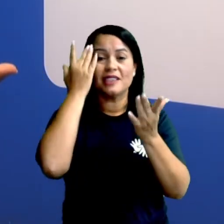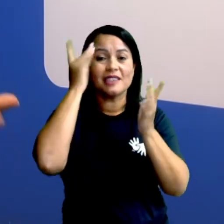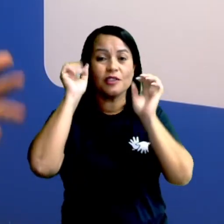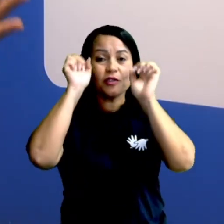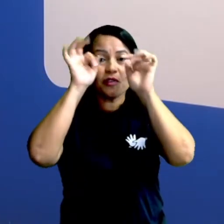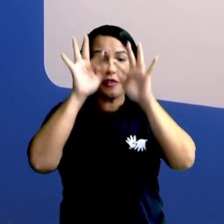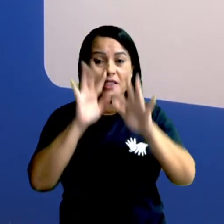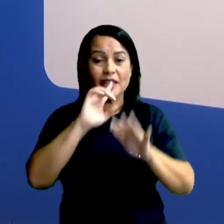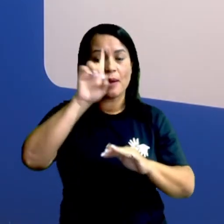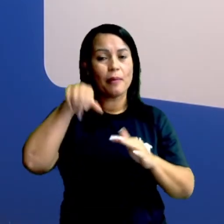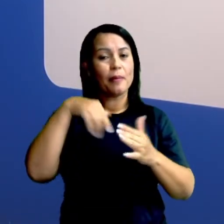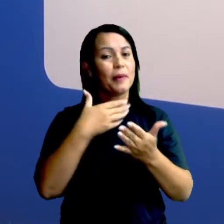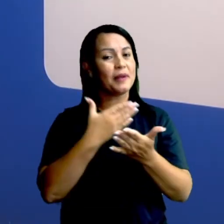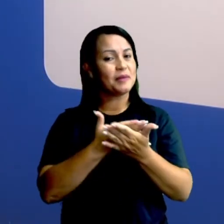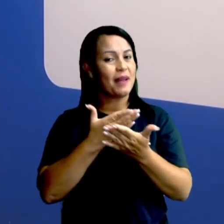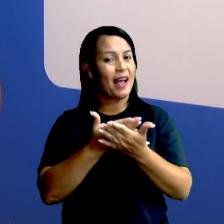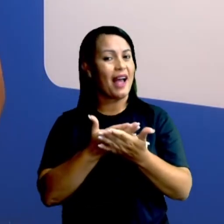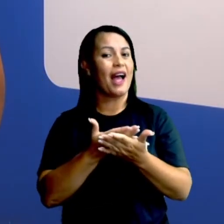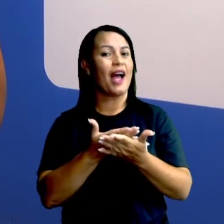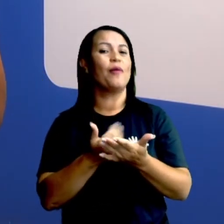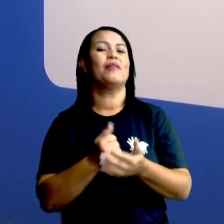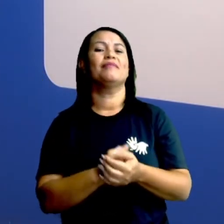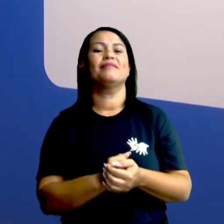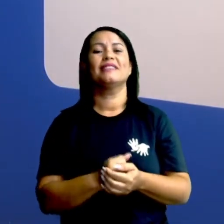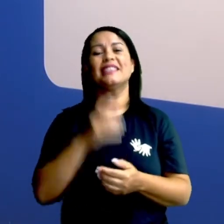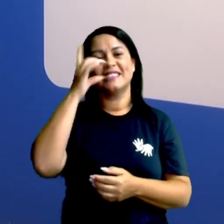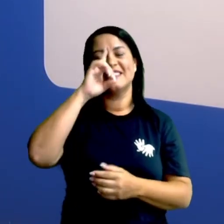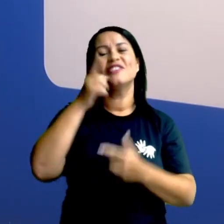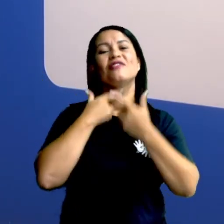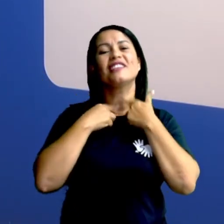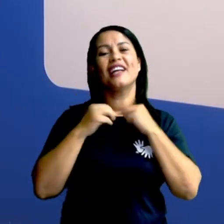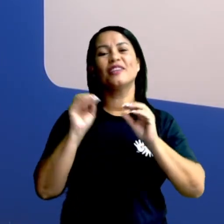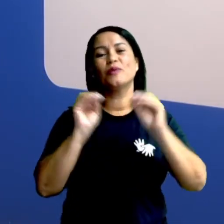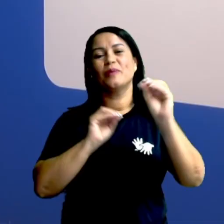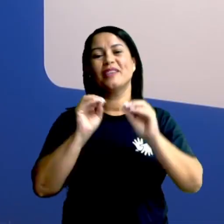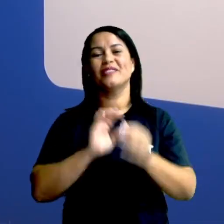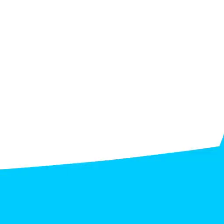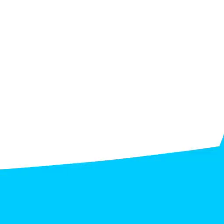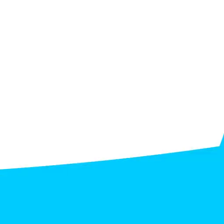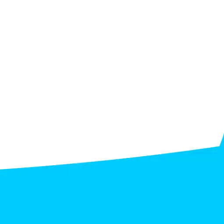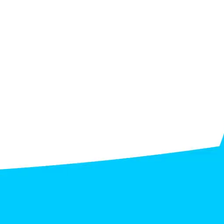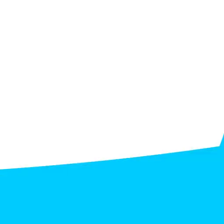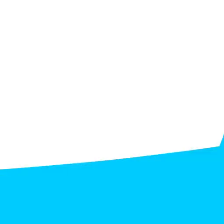Fiquem com Deus e até a próxima, se Deus quiser. Beijo.